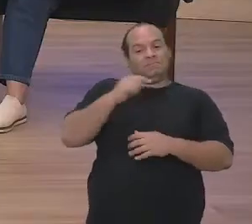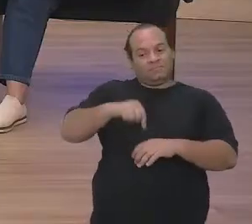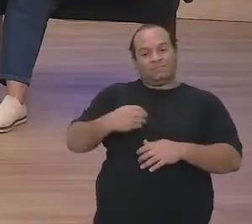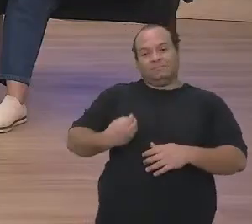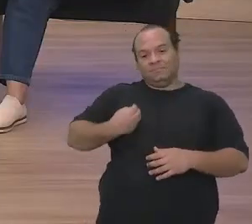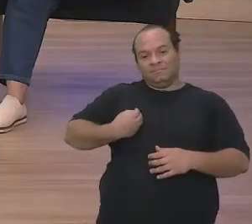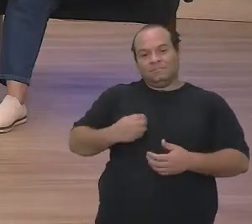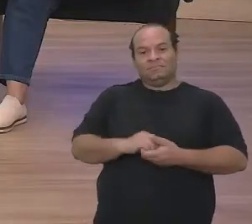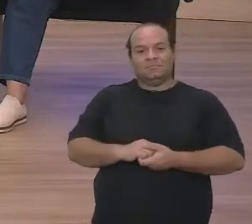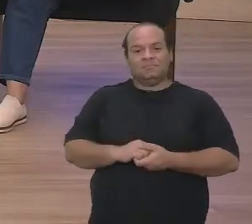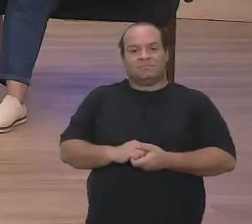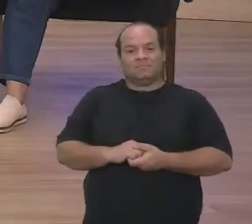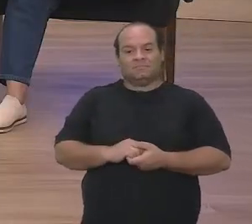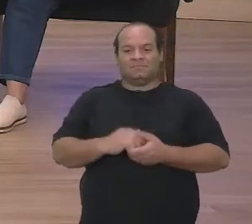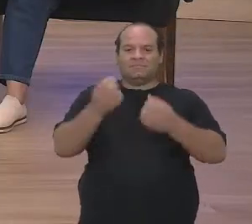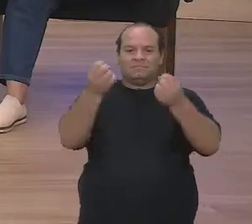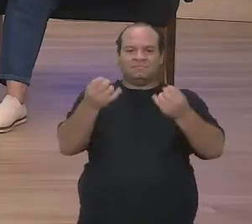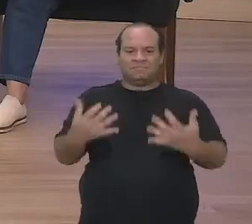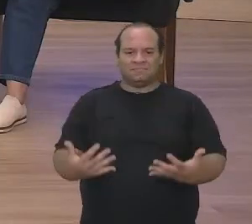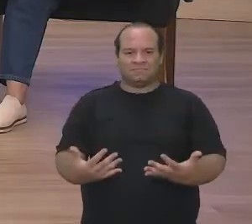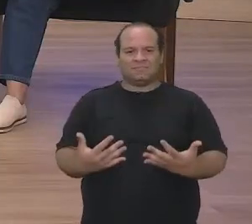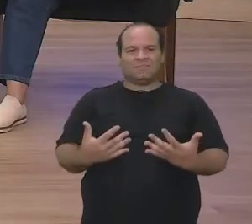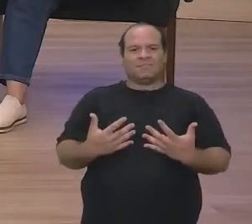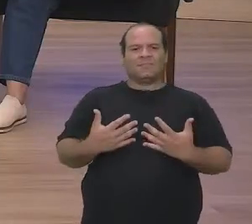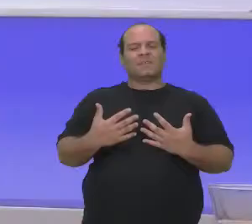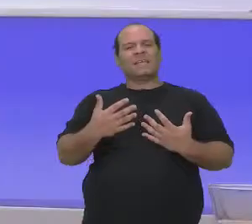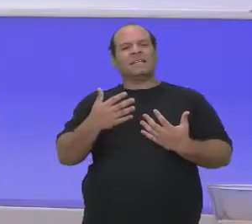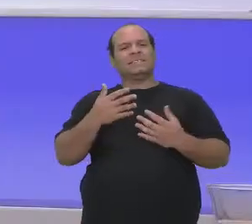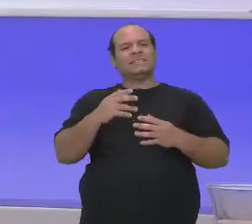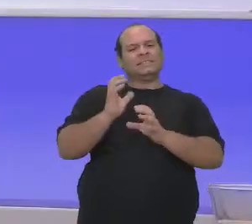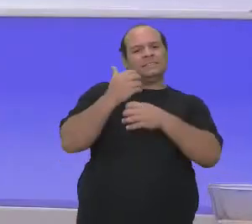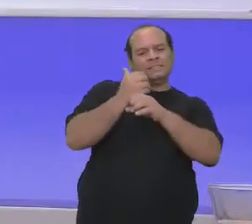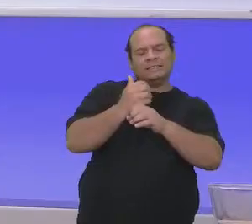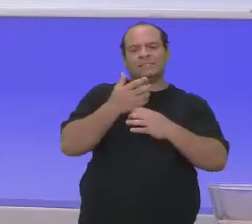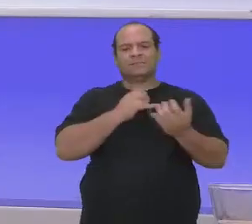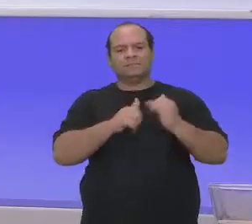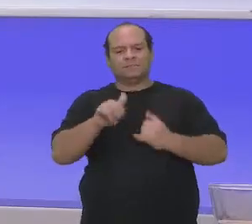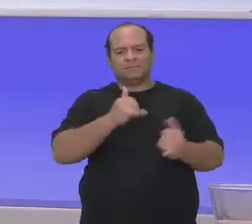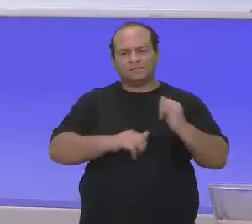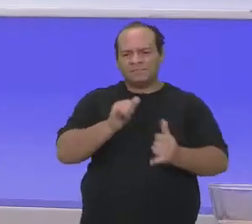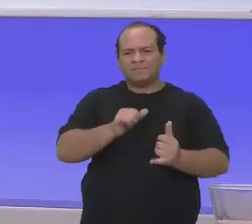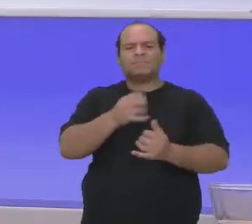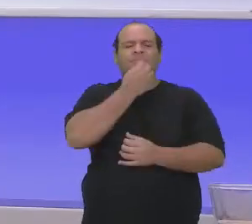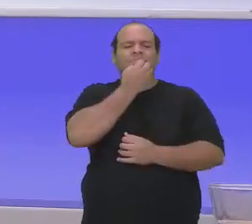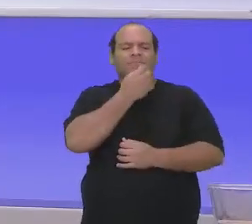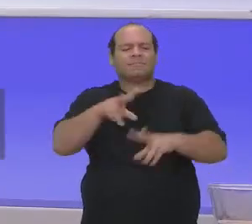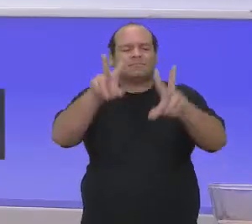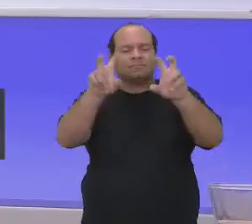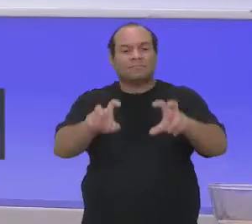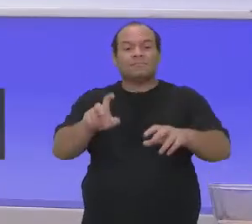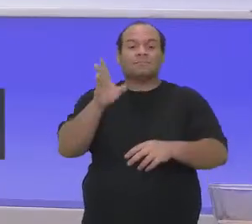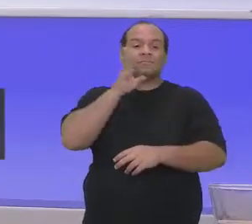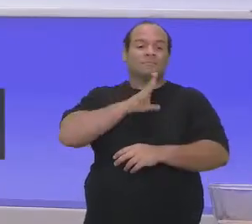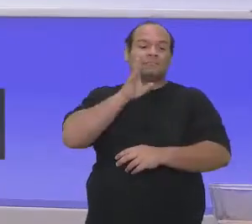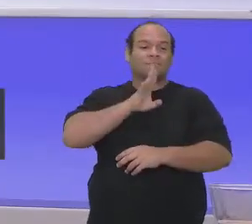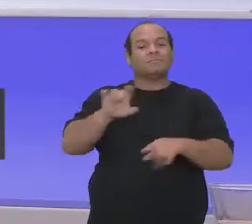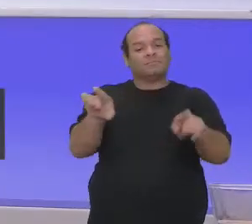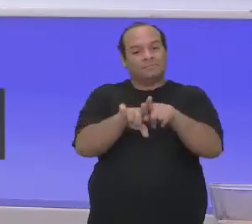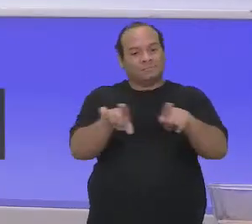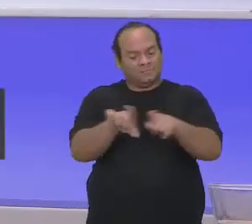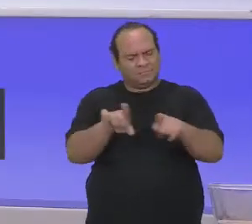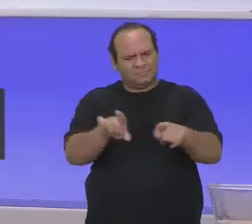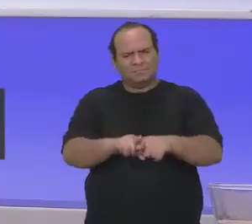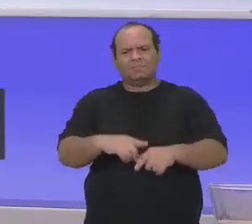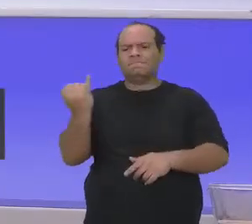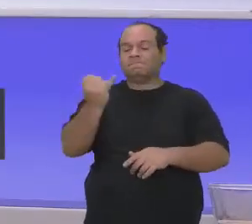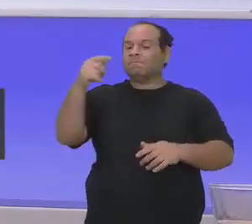hoje. Realmente falar sobre eficiência energética, energia é um tema ali muito interessante e necessário nos dias de